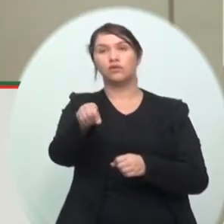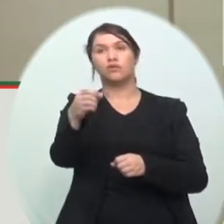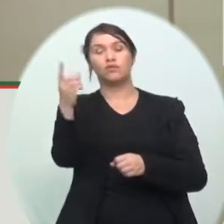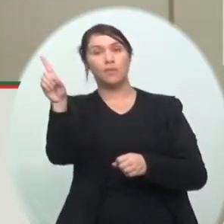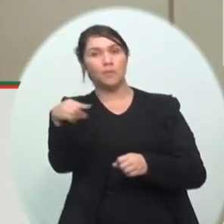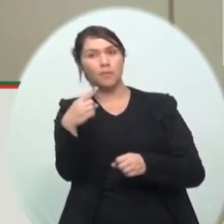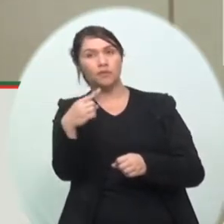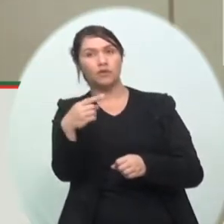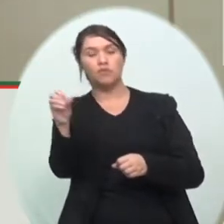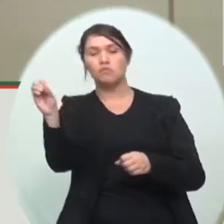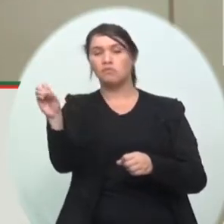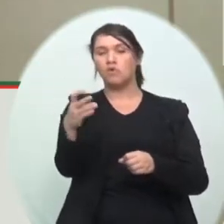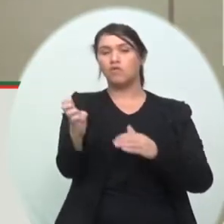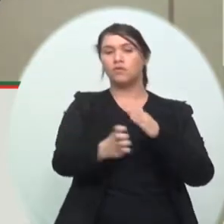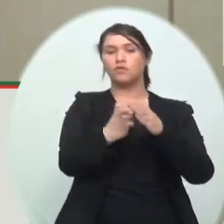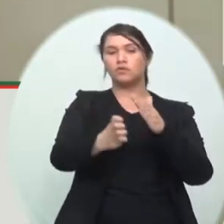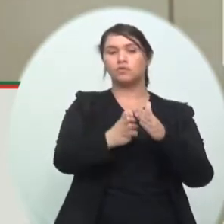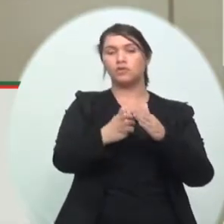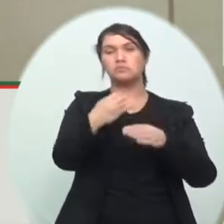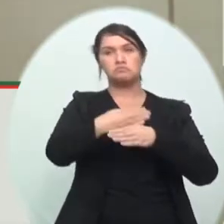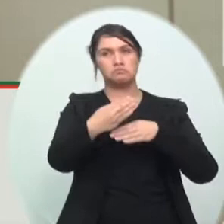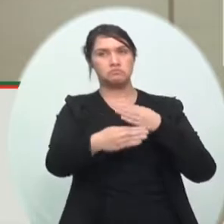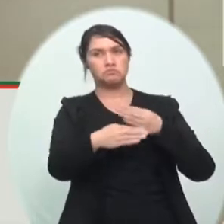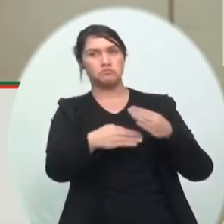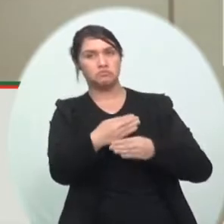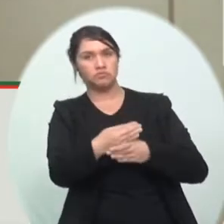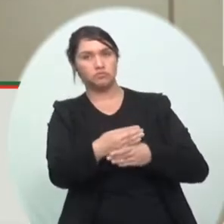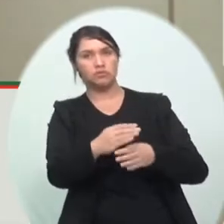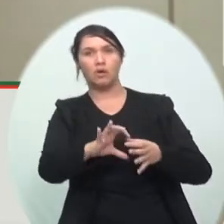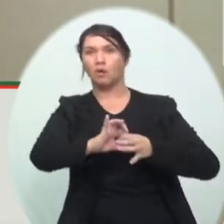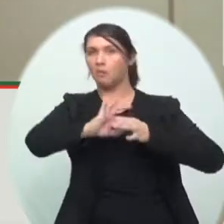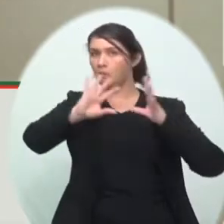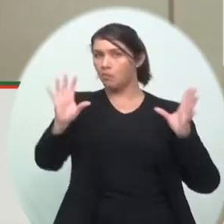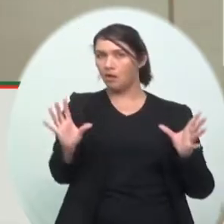de um ano. Dessas 109 mil empresas que foram abertas,